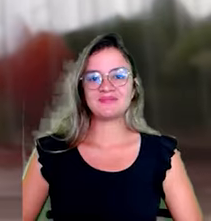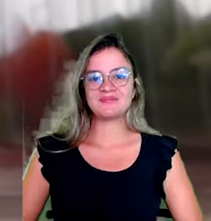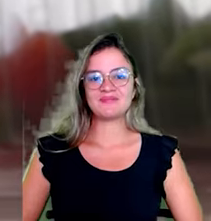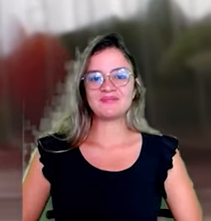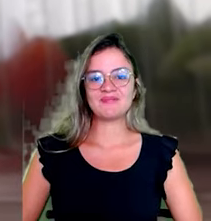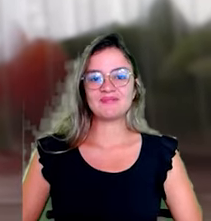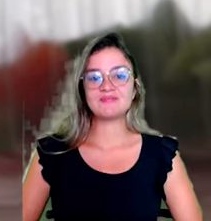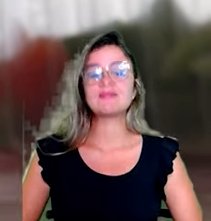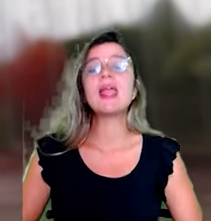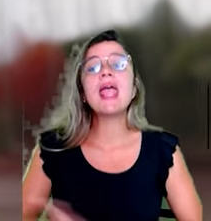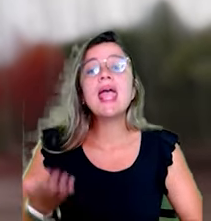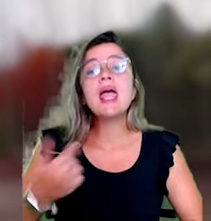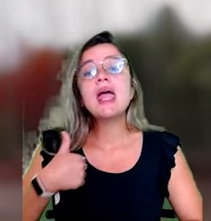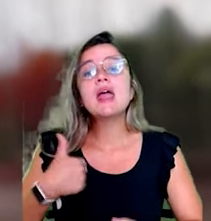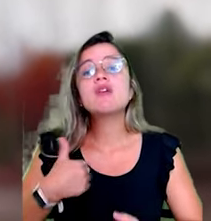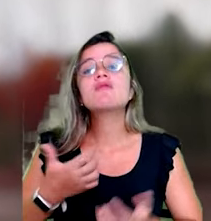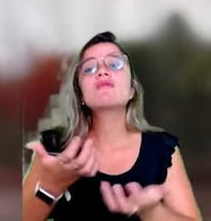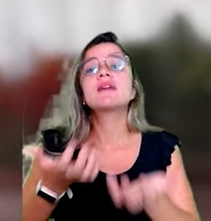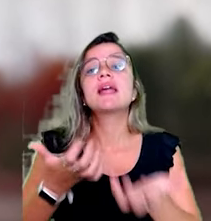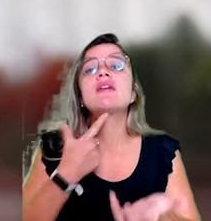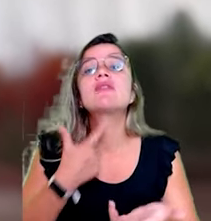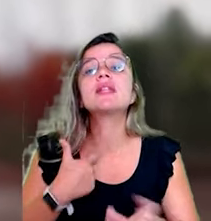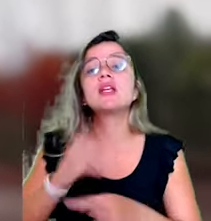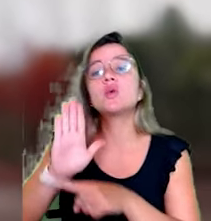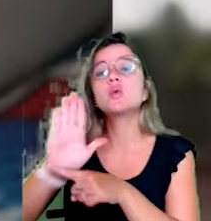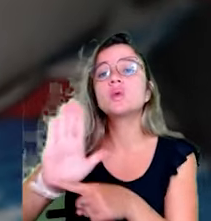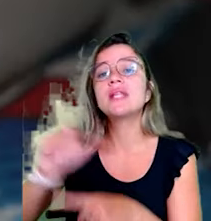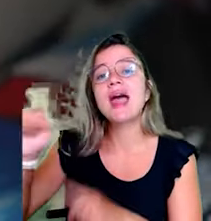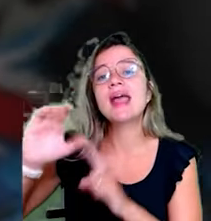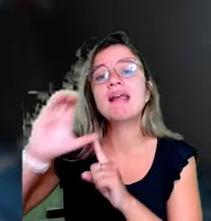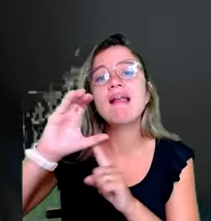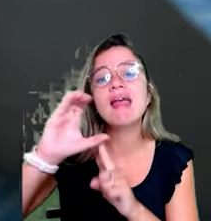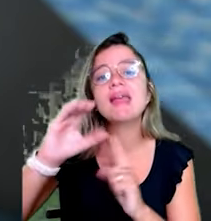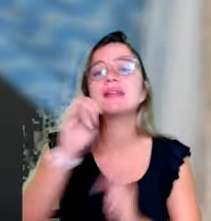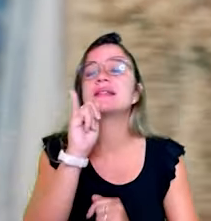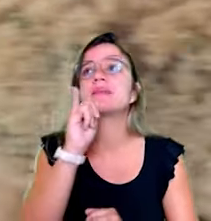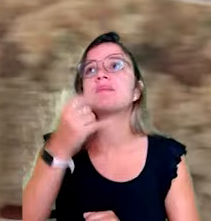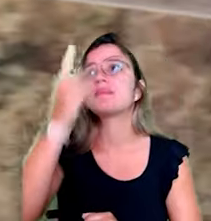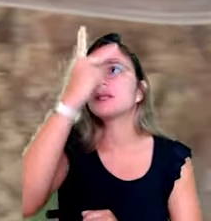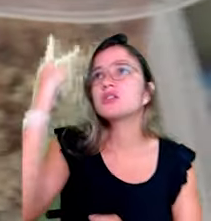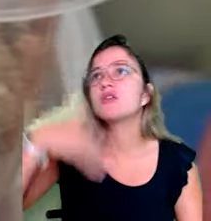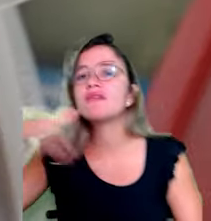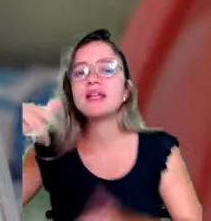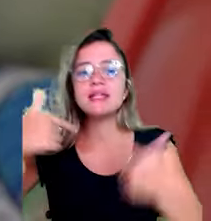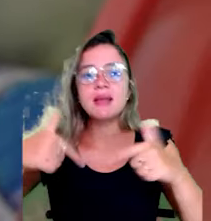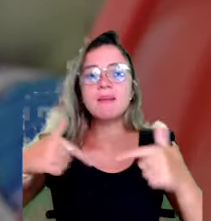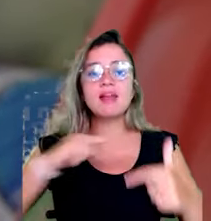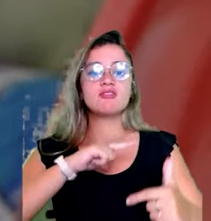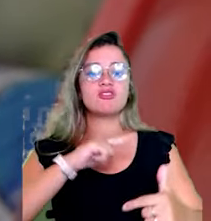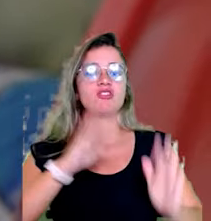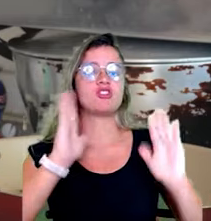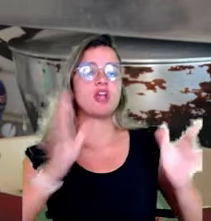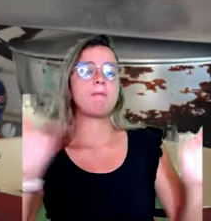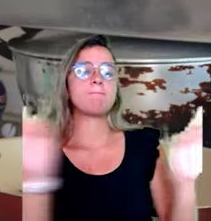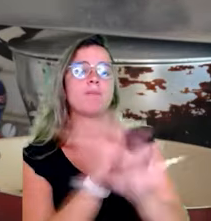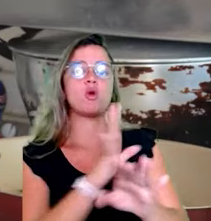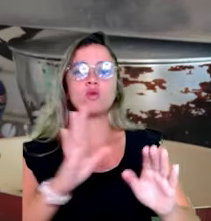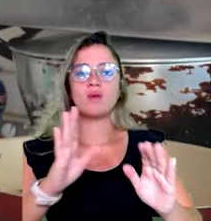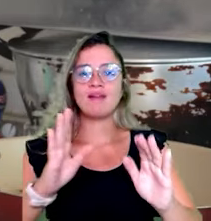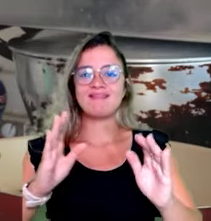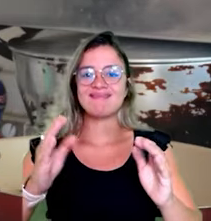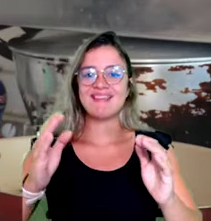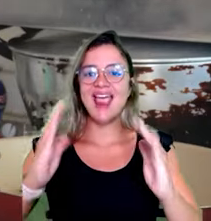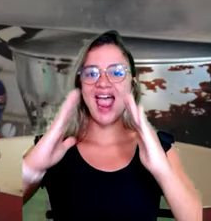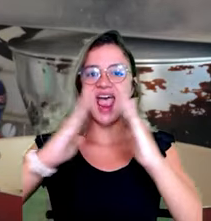O meu objetivo é facilitar a vida do meu cliente. Então ele vai trabalhar, vai deixar as marmitinhas lá, vai chegar em casa, não vai precisar se preocupar